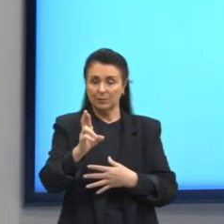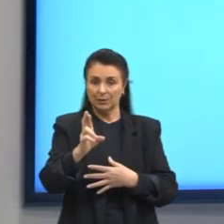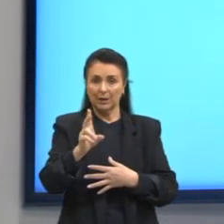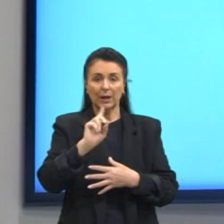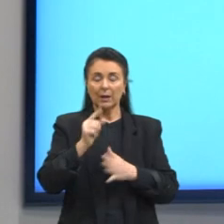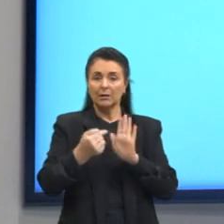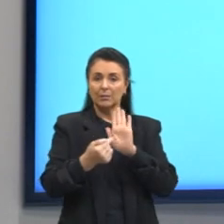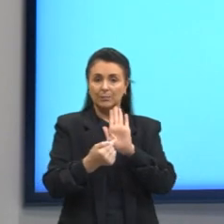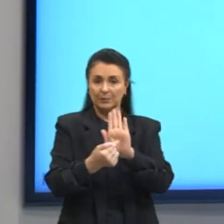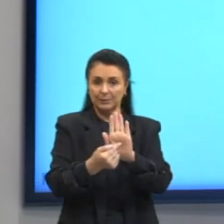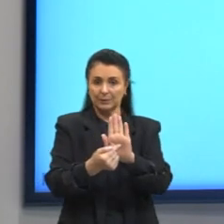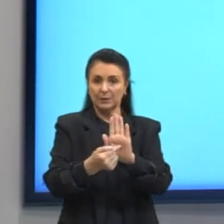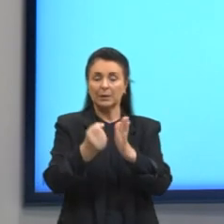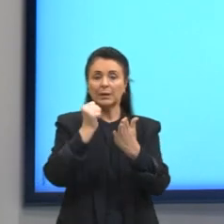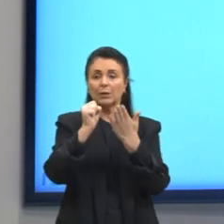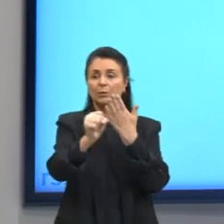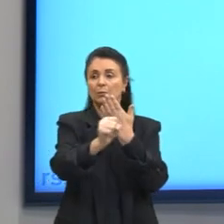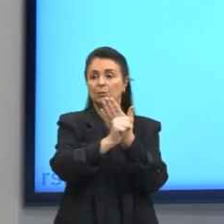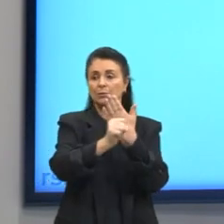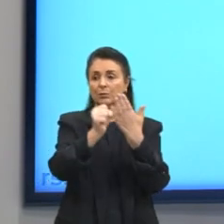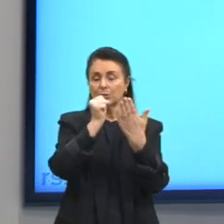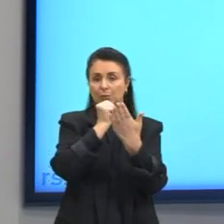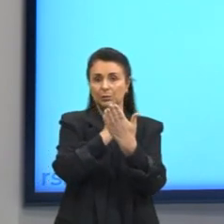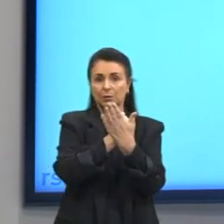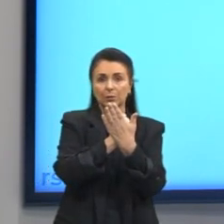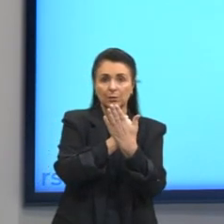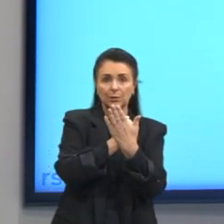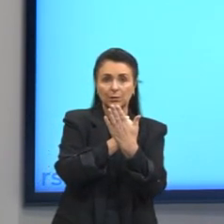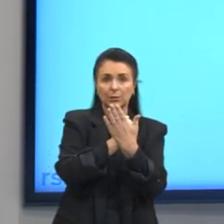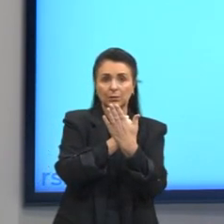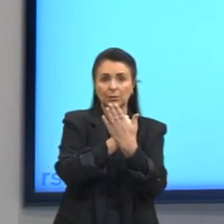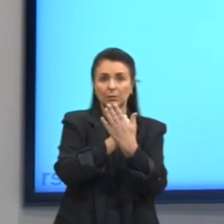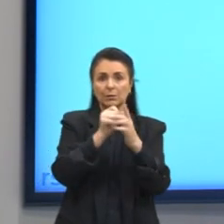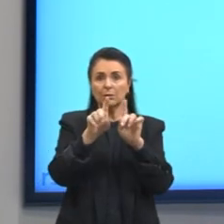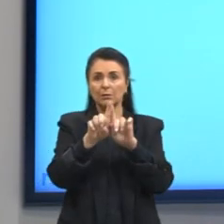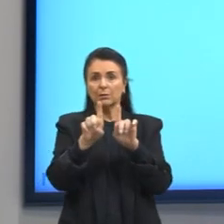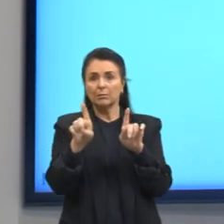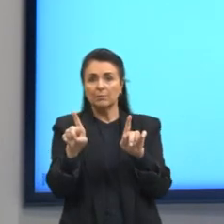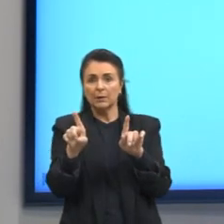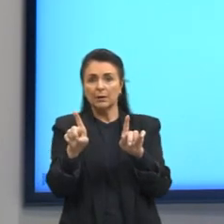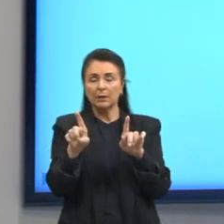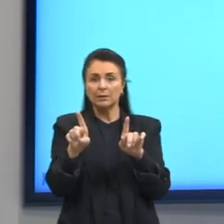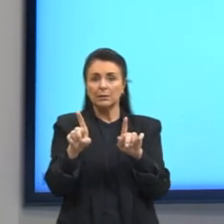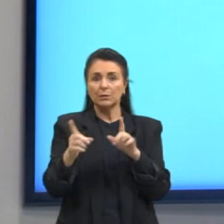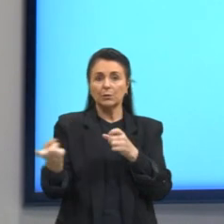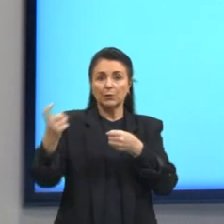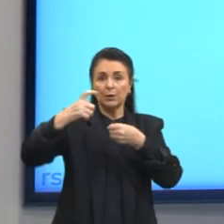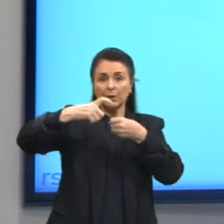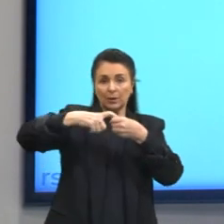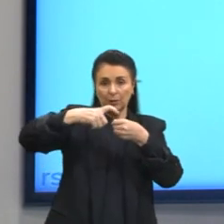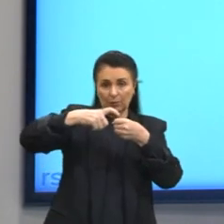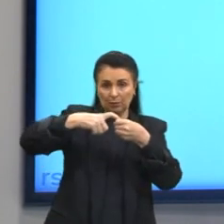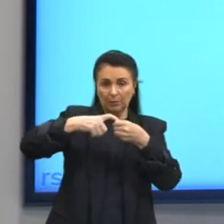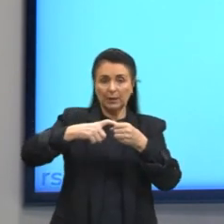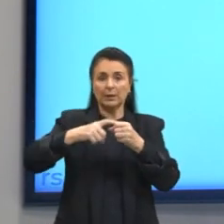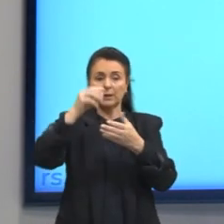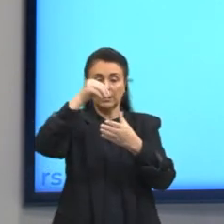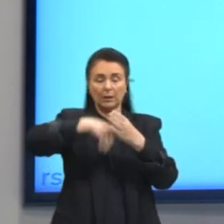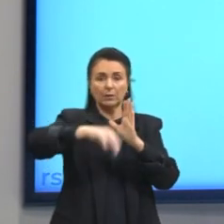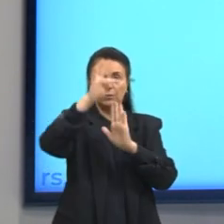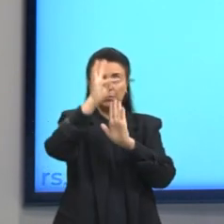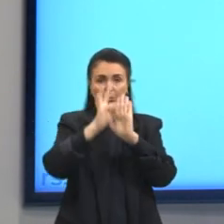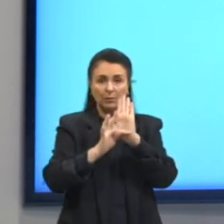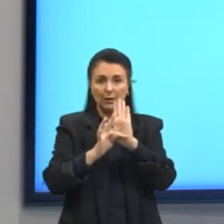sujeito Nelson jeito ele não tá escrito ali na frase mas eu retomo ele através do contexto do texto e